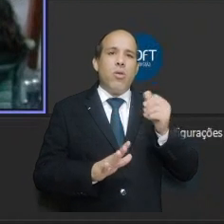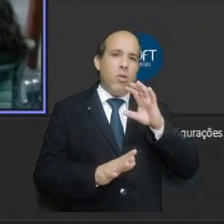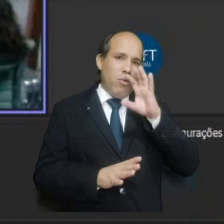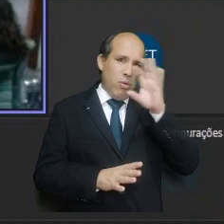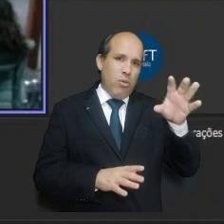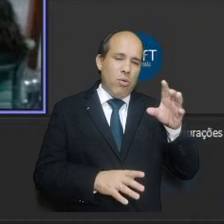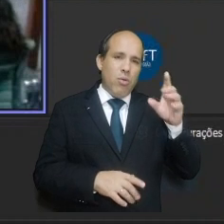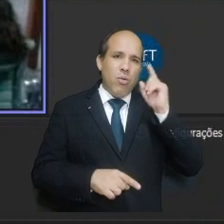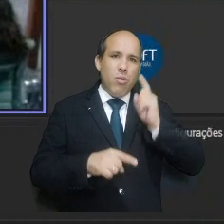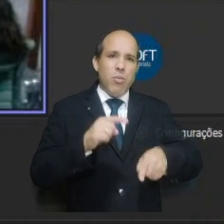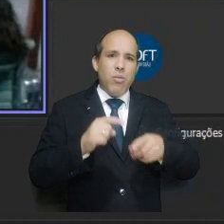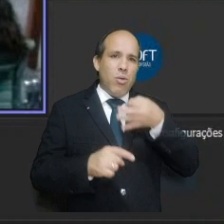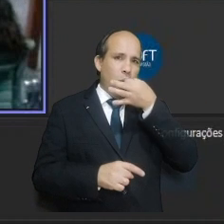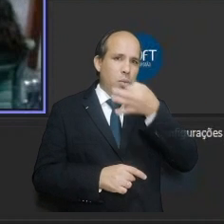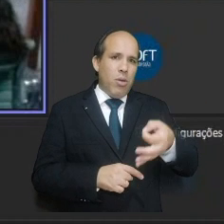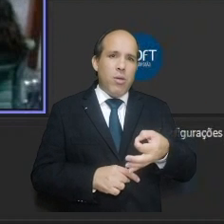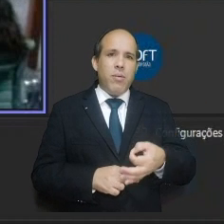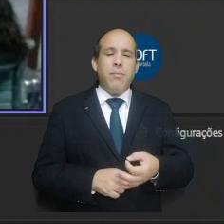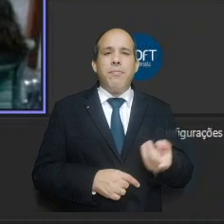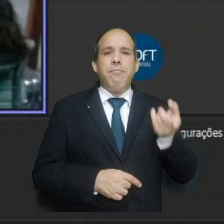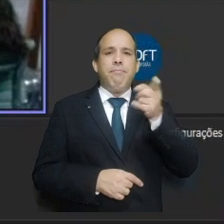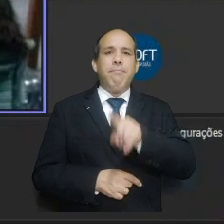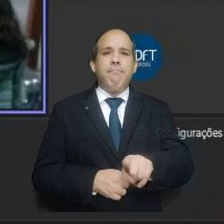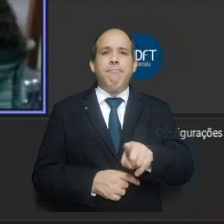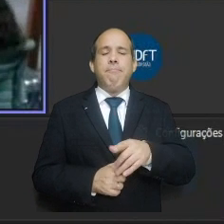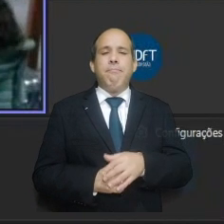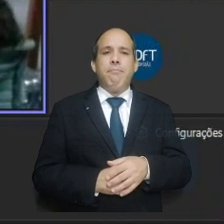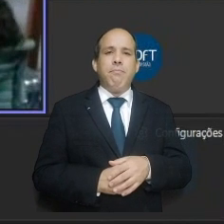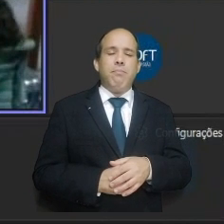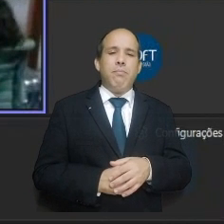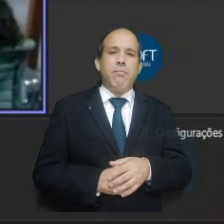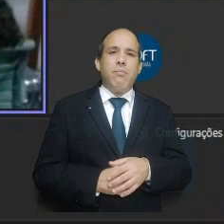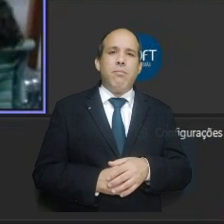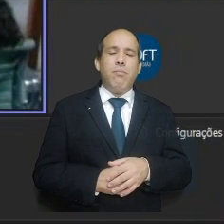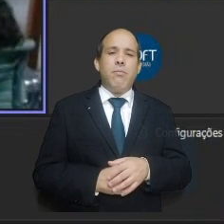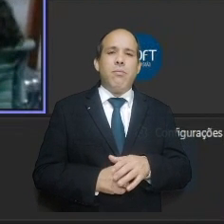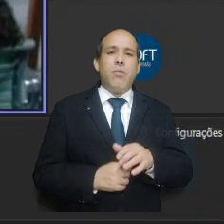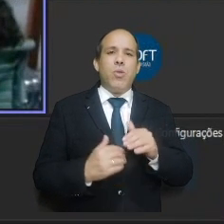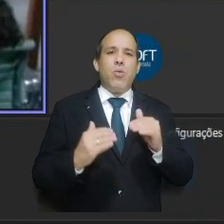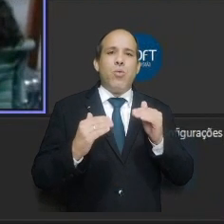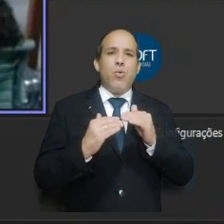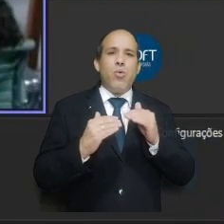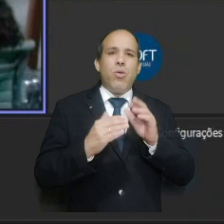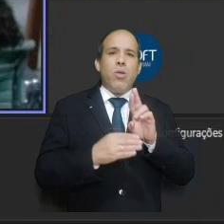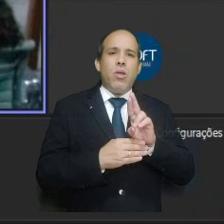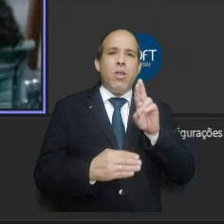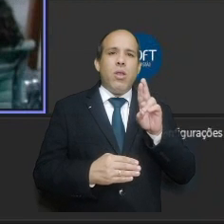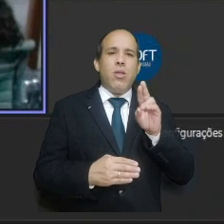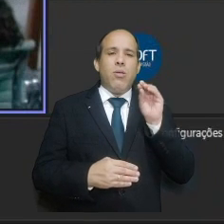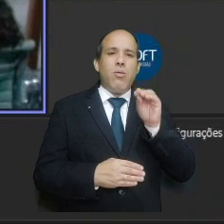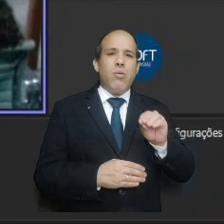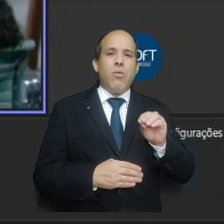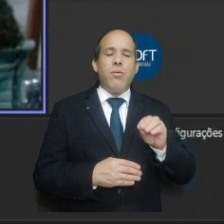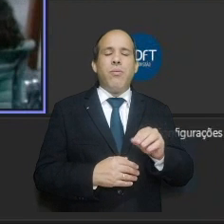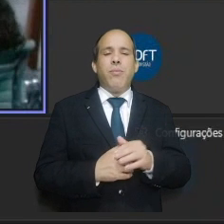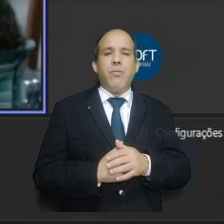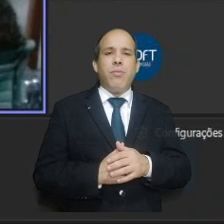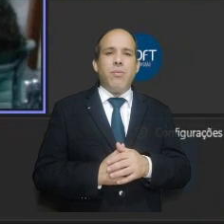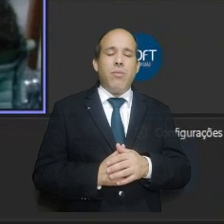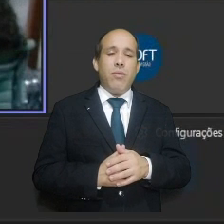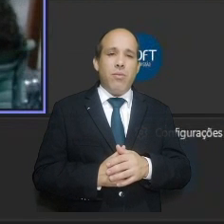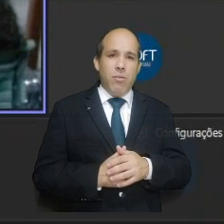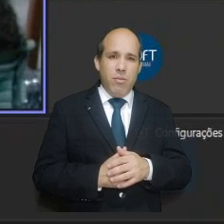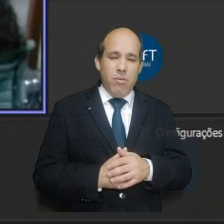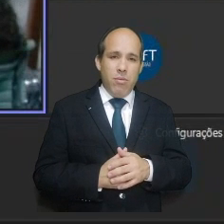de censura, mas não condenou em dano morais. Agradeço a Vossa Excelência, desembargadora Carmen. Eu ratifico o voto lançado no